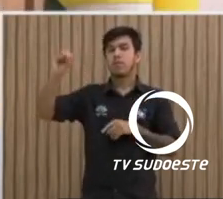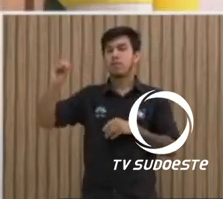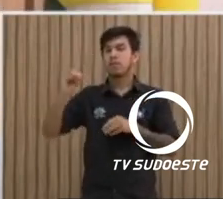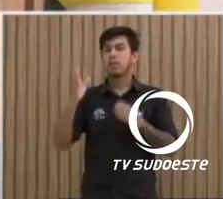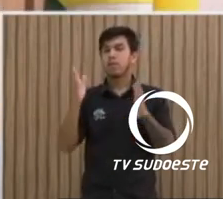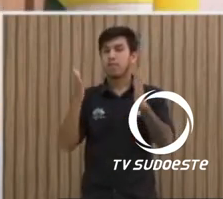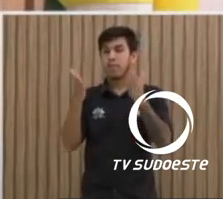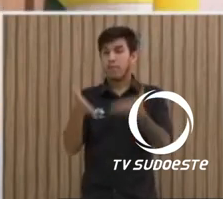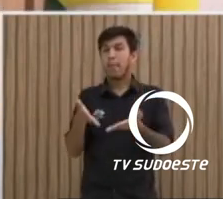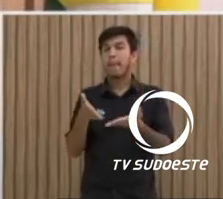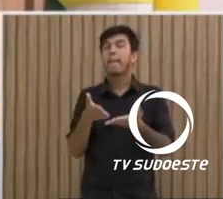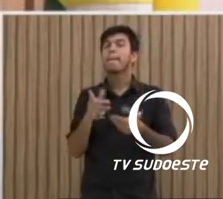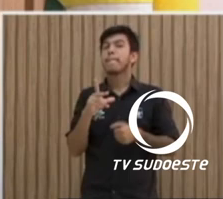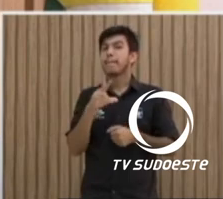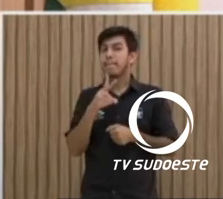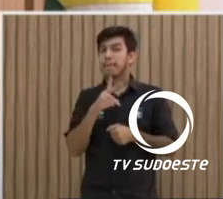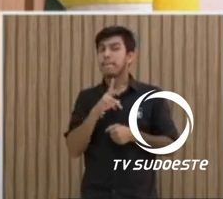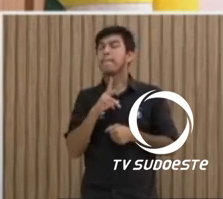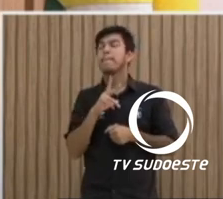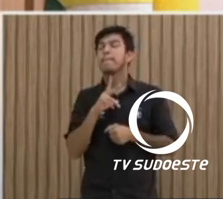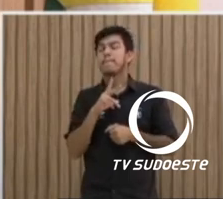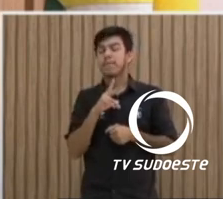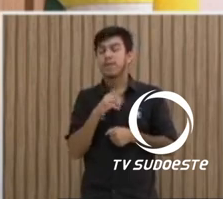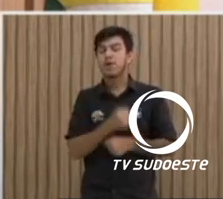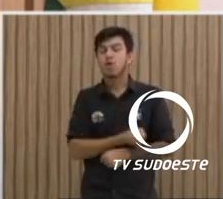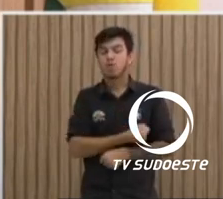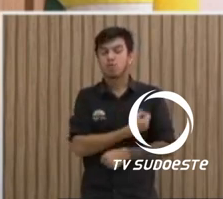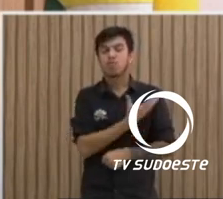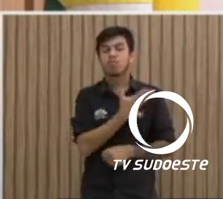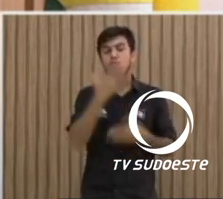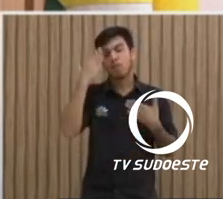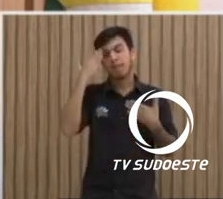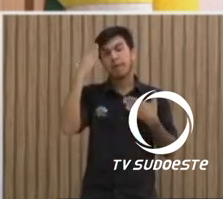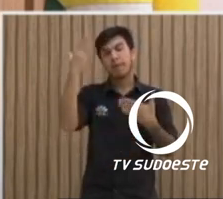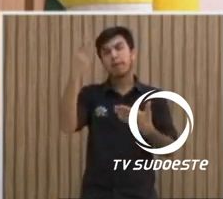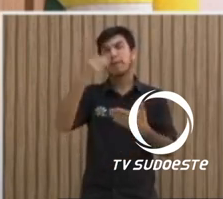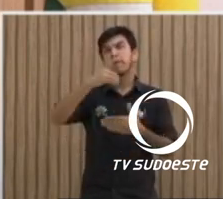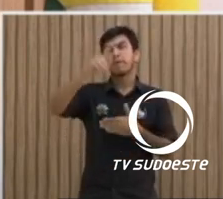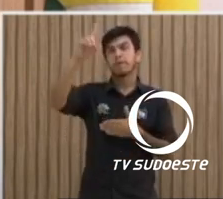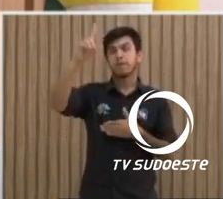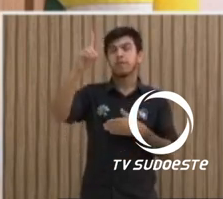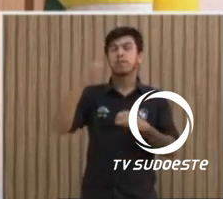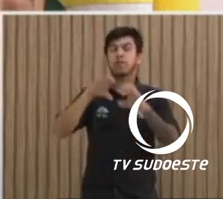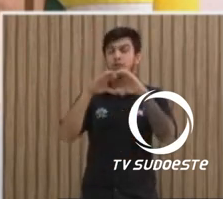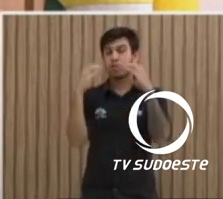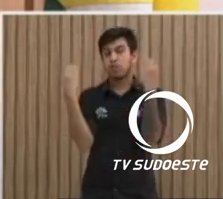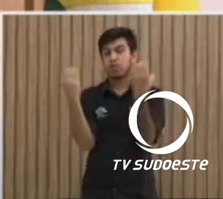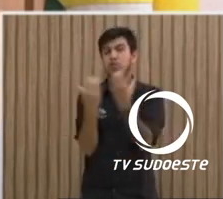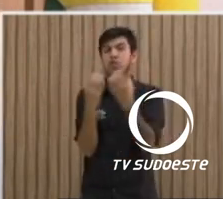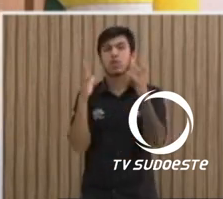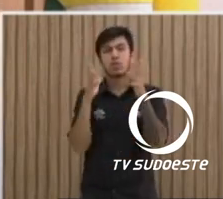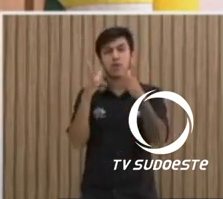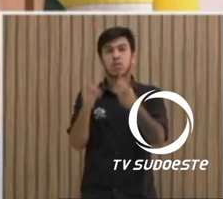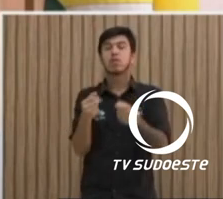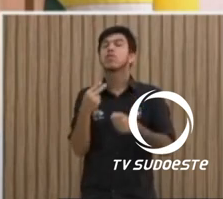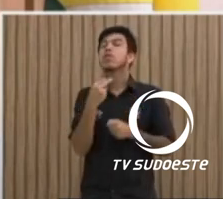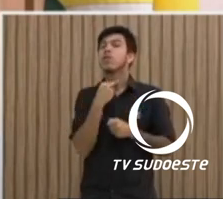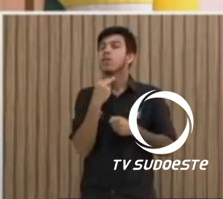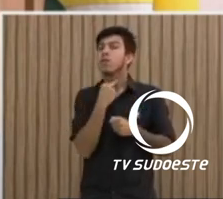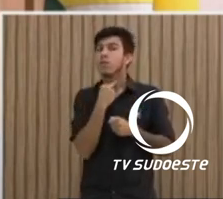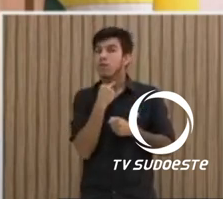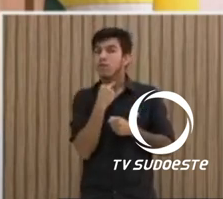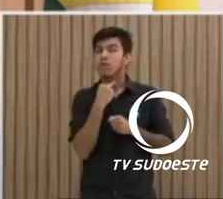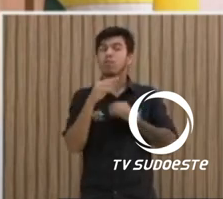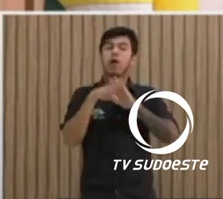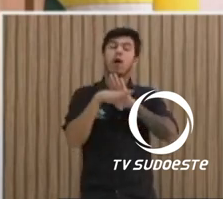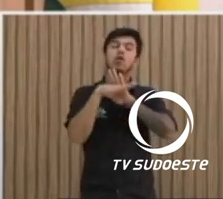sou daqui, né, e eu tenho muito orgulho disso. Agradeço muito a Deus pela oportunidade de ter nascido aqui e tudo que eu puder fazer para